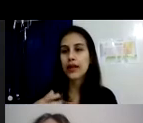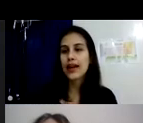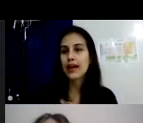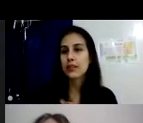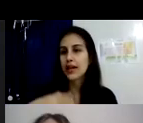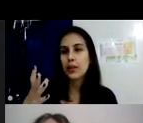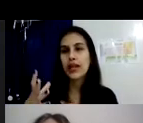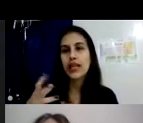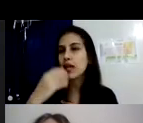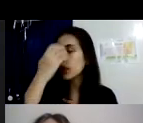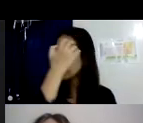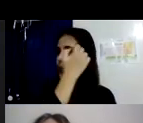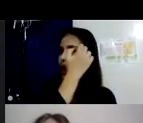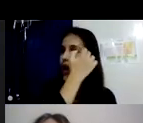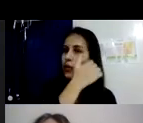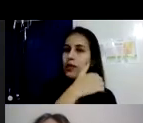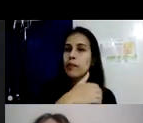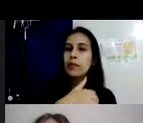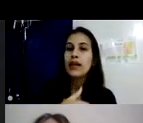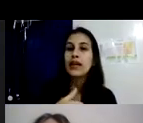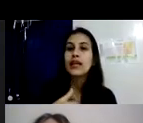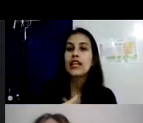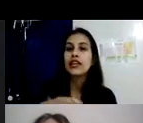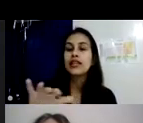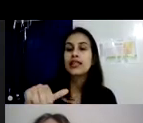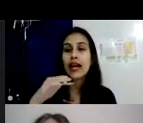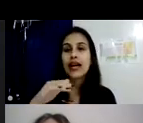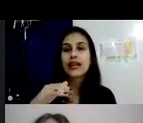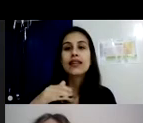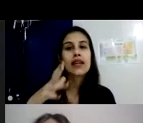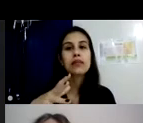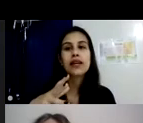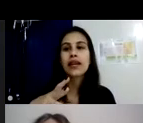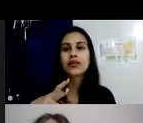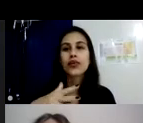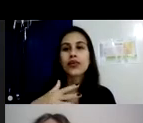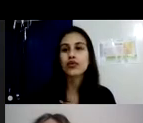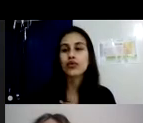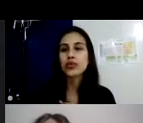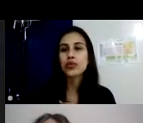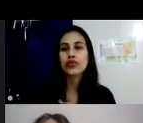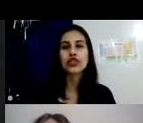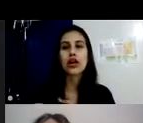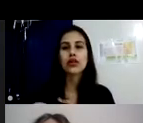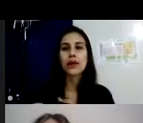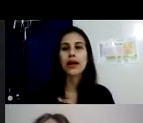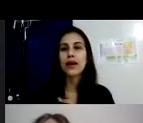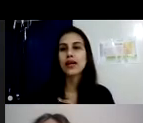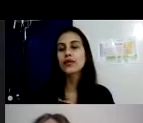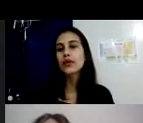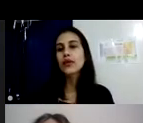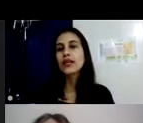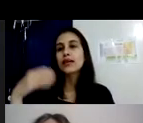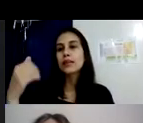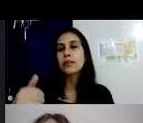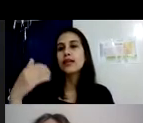noite para ir no banheiro, para beber água, e sai e tem brinquedo solto no chão,